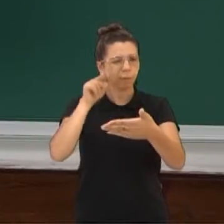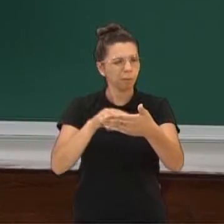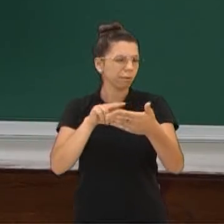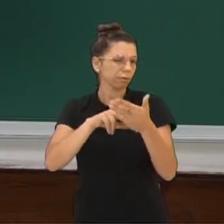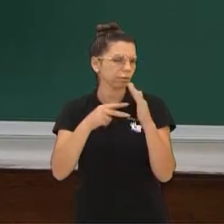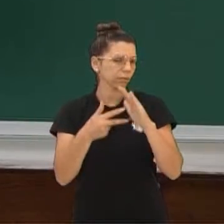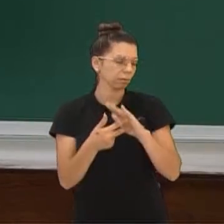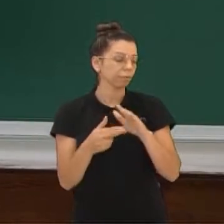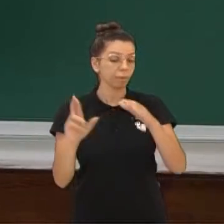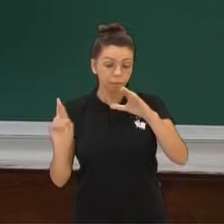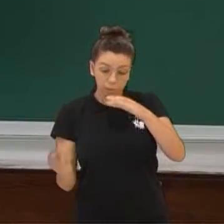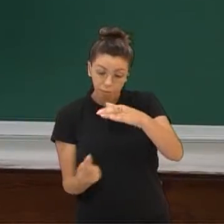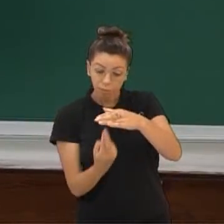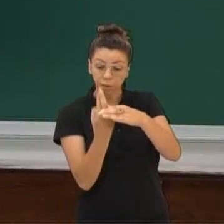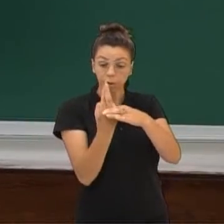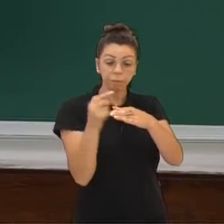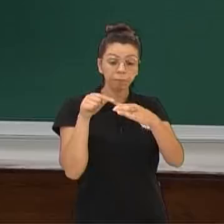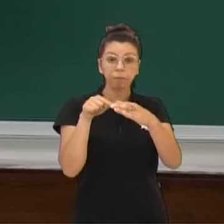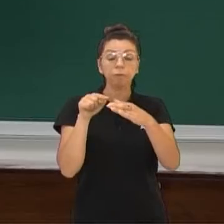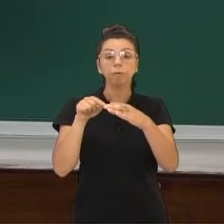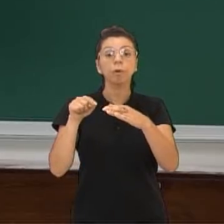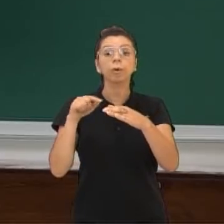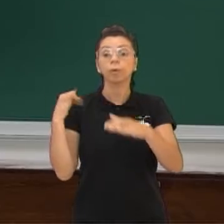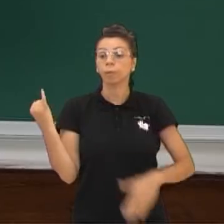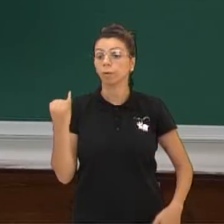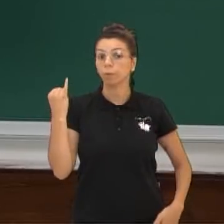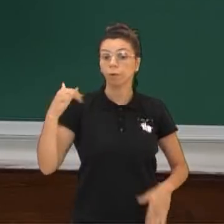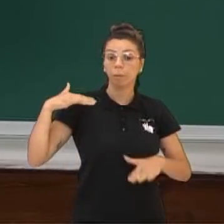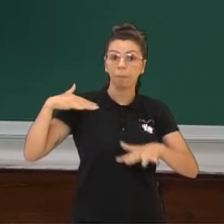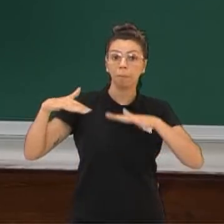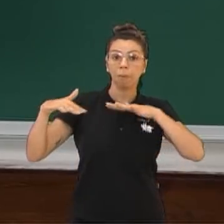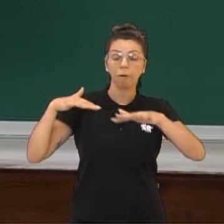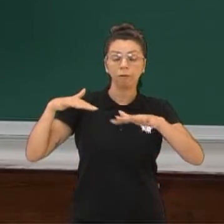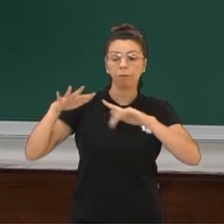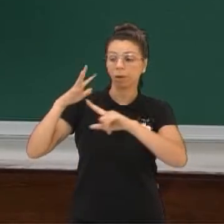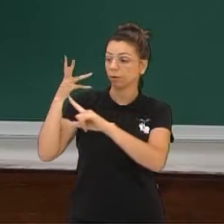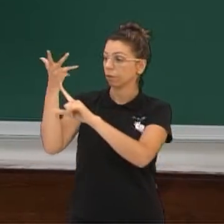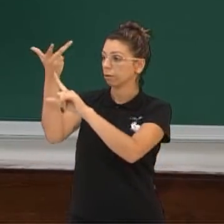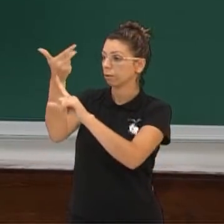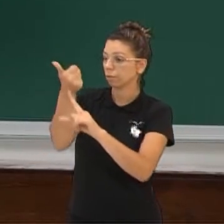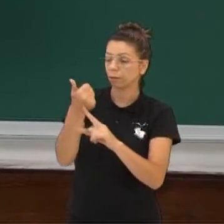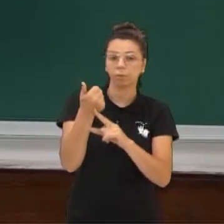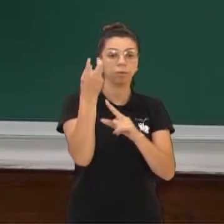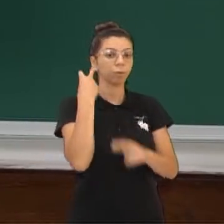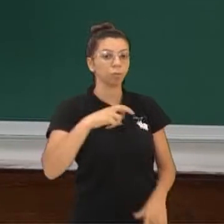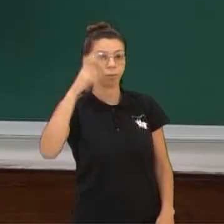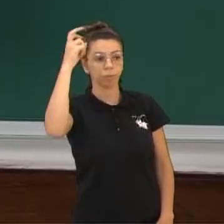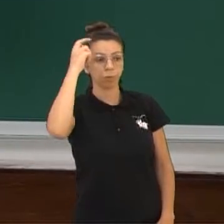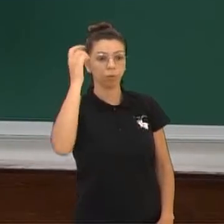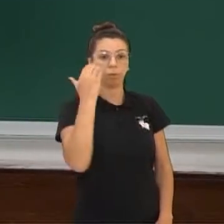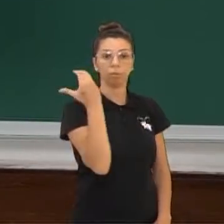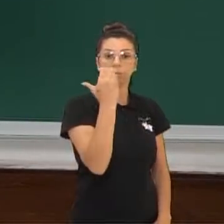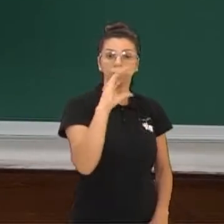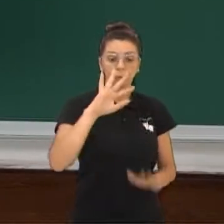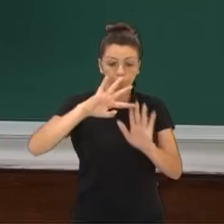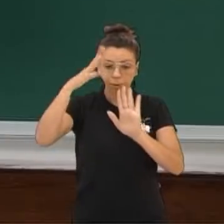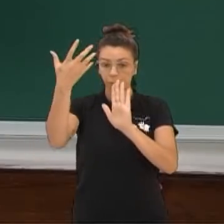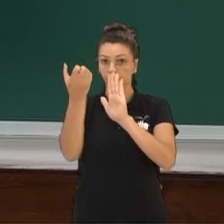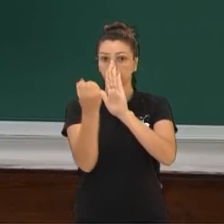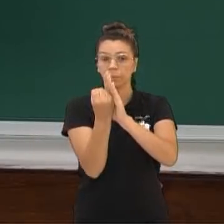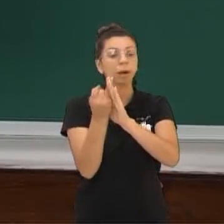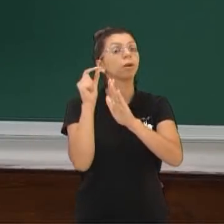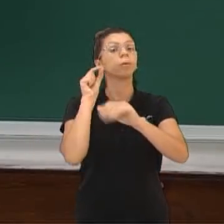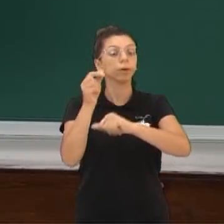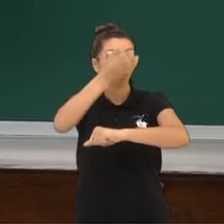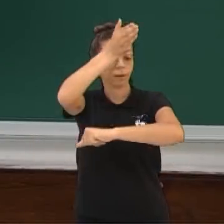O Renascimento foi um importante movimento de ordem artística, cultural e científica que marcou a passagem da